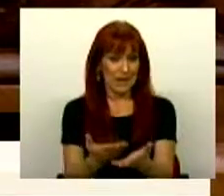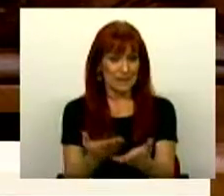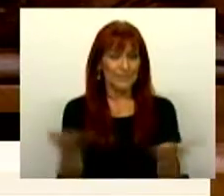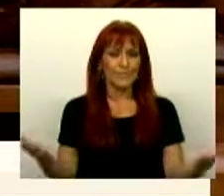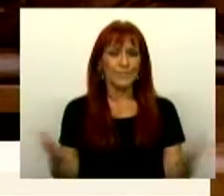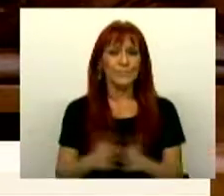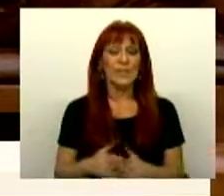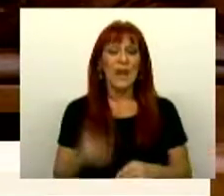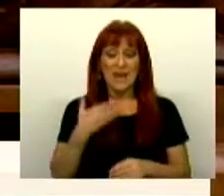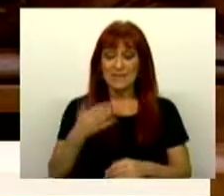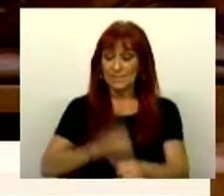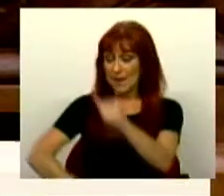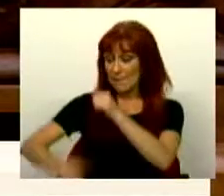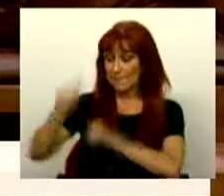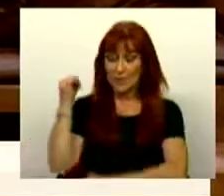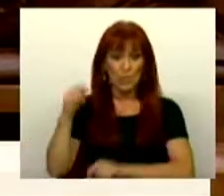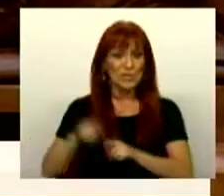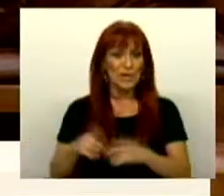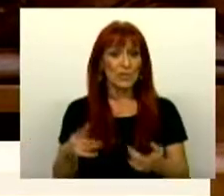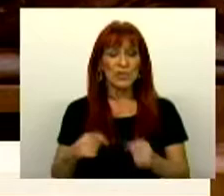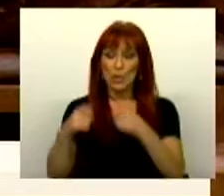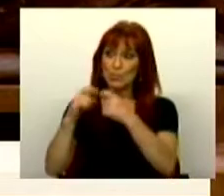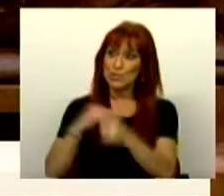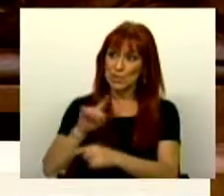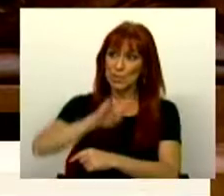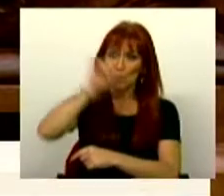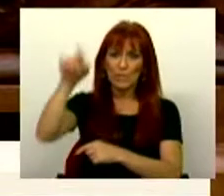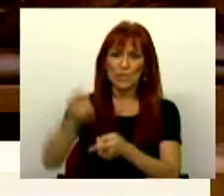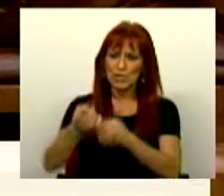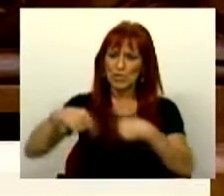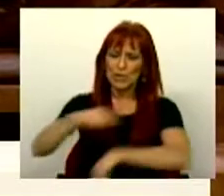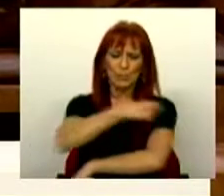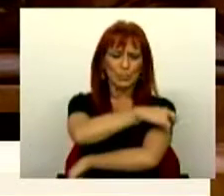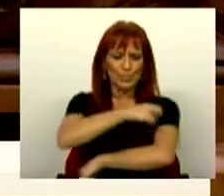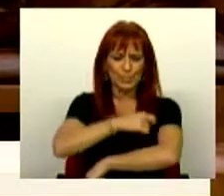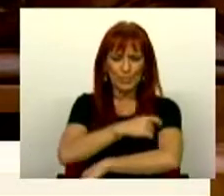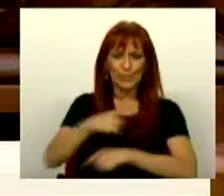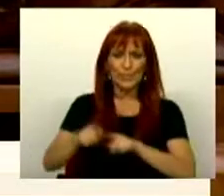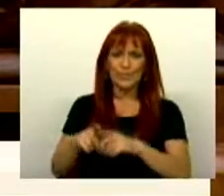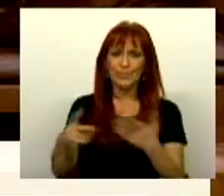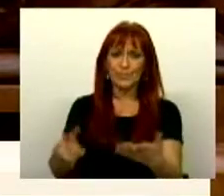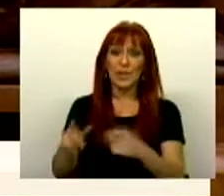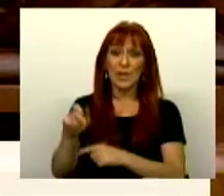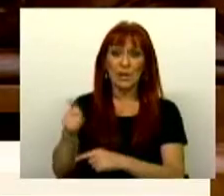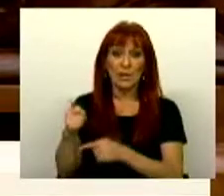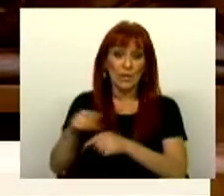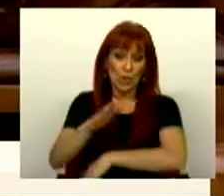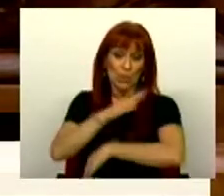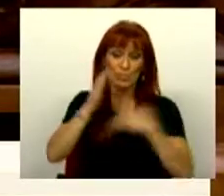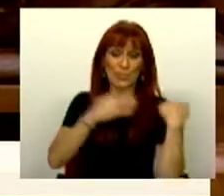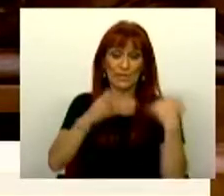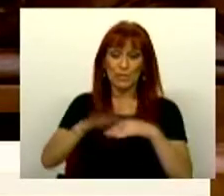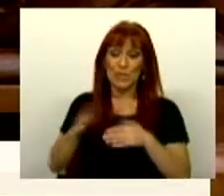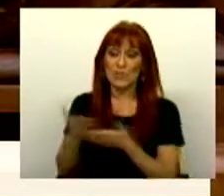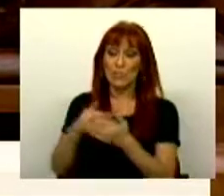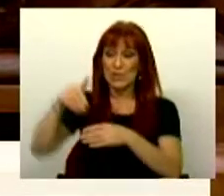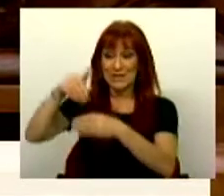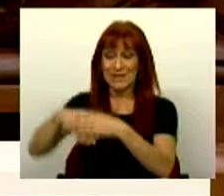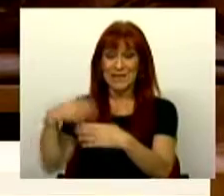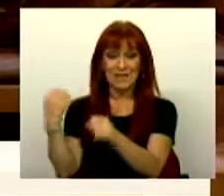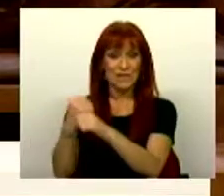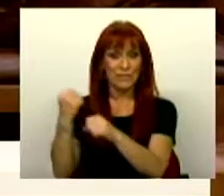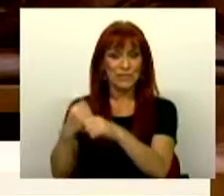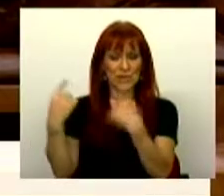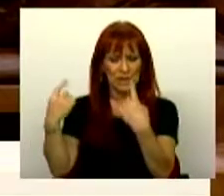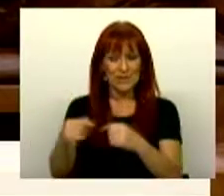Na semana passada, fui a Bruxelas reunir com o Comissário Thierry Breton, responsável pelo mercado interno e serviços,